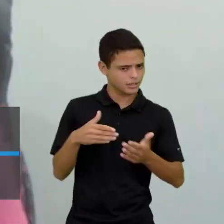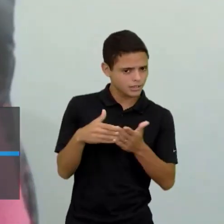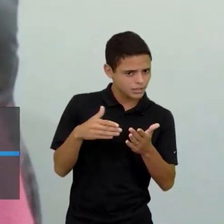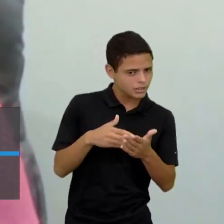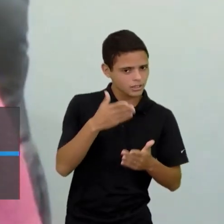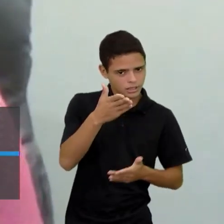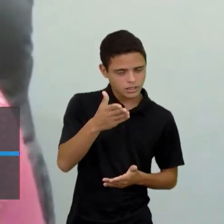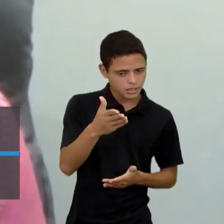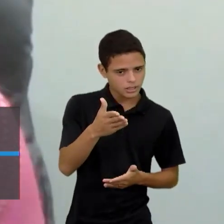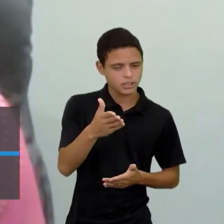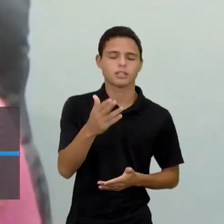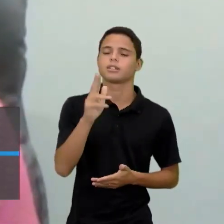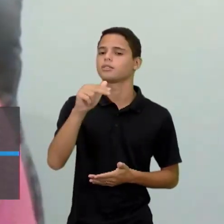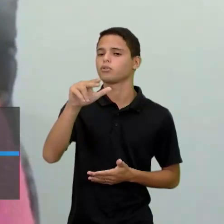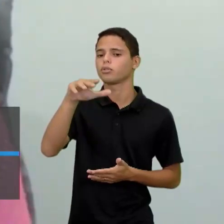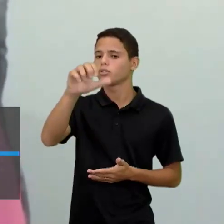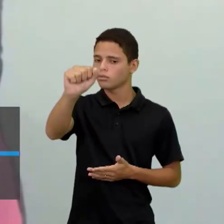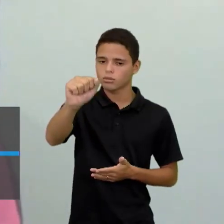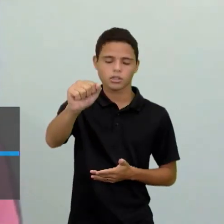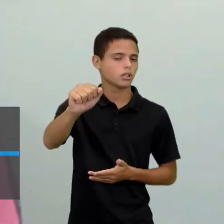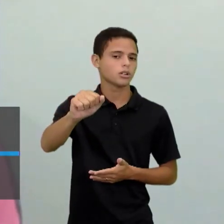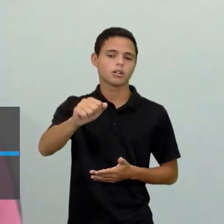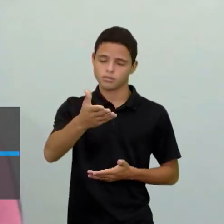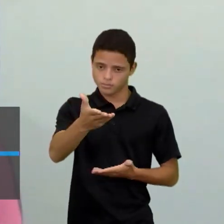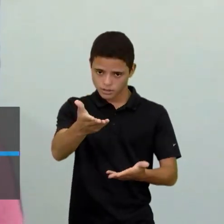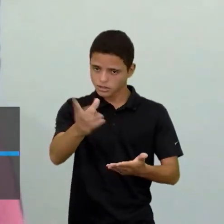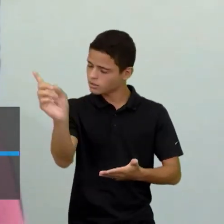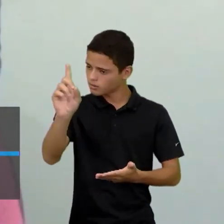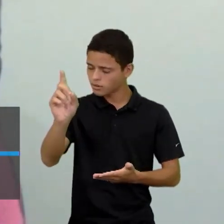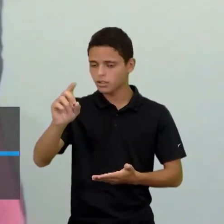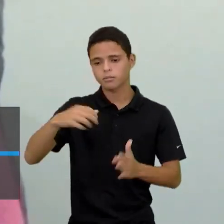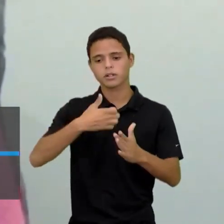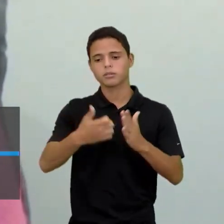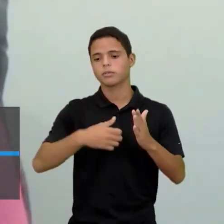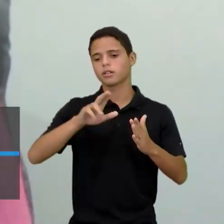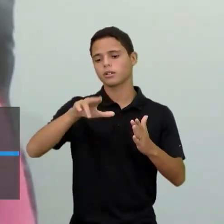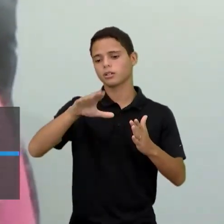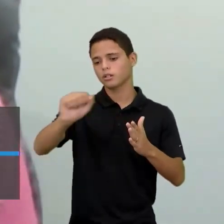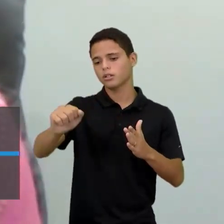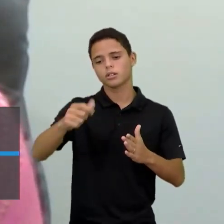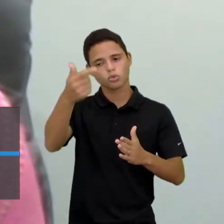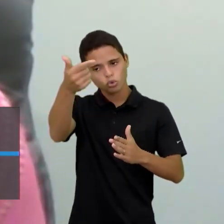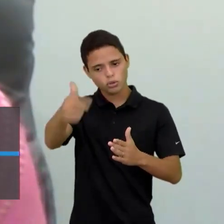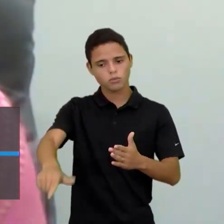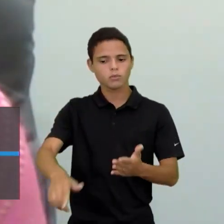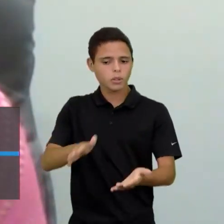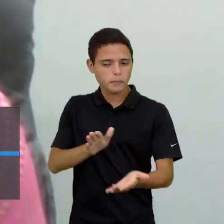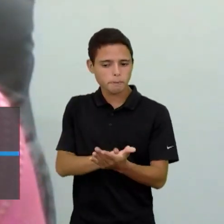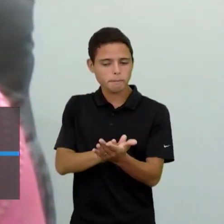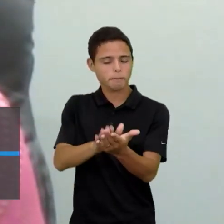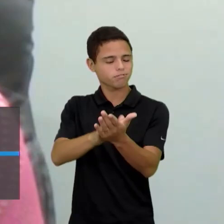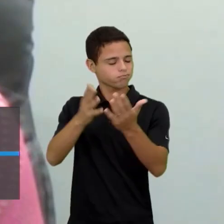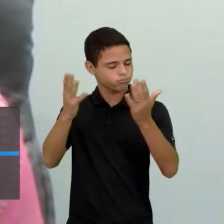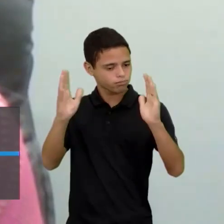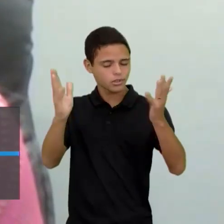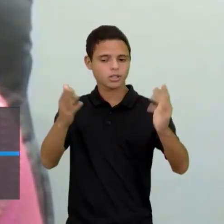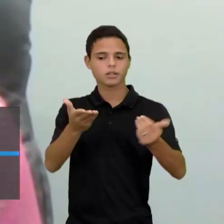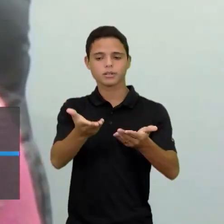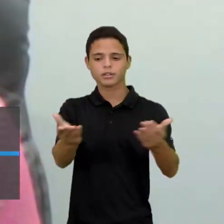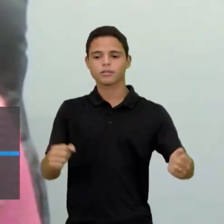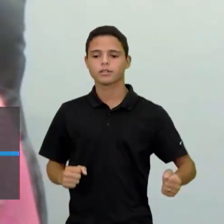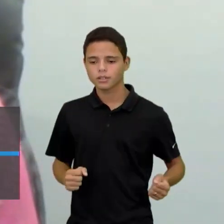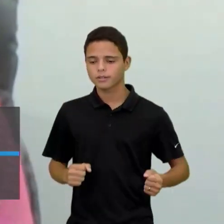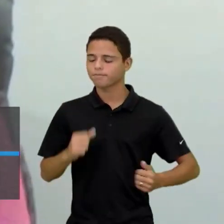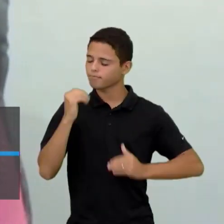para você e nem para a empresa. Então, realmente, parabéns por tudo que você tem desenvolvido